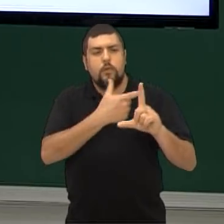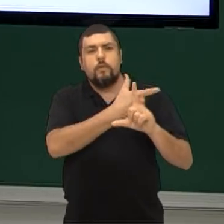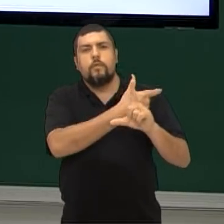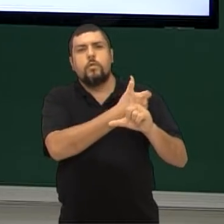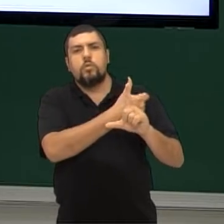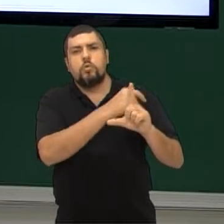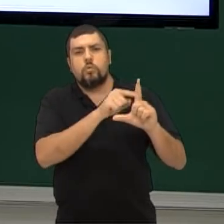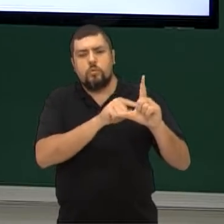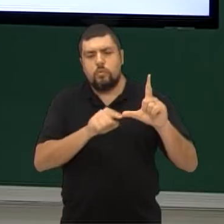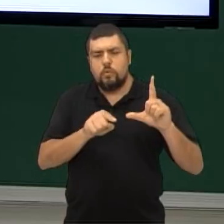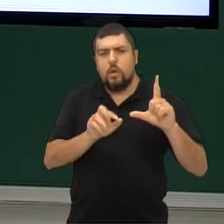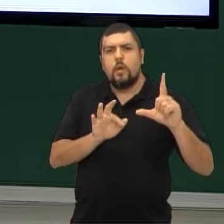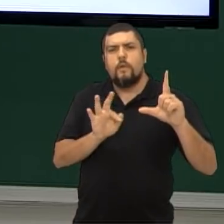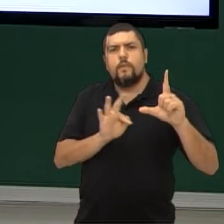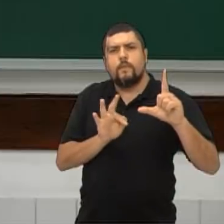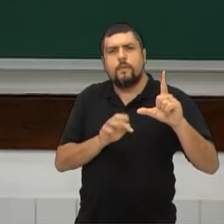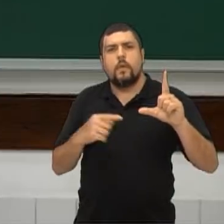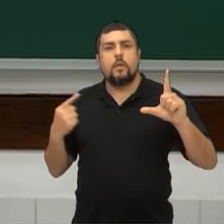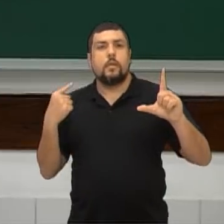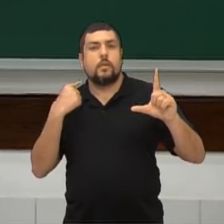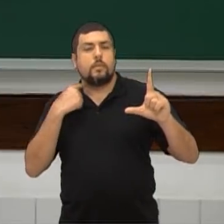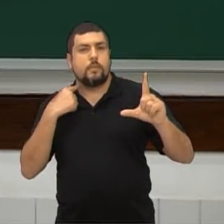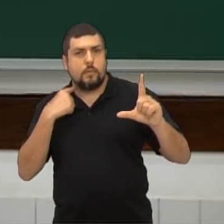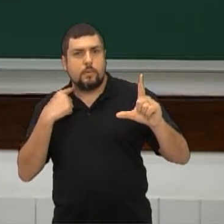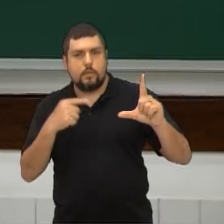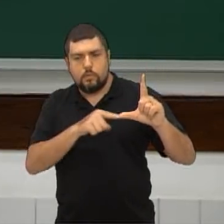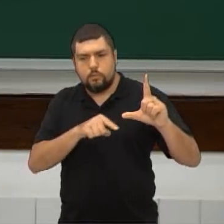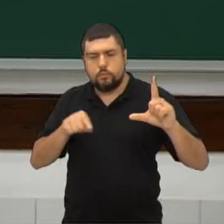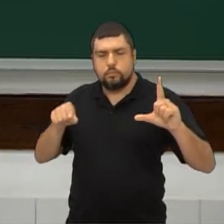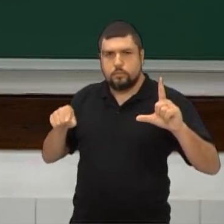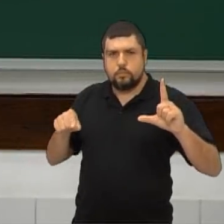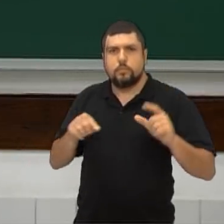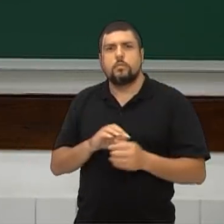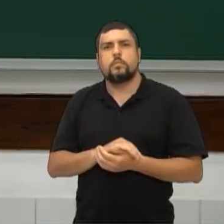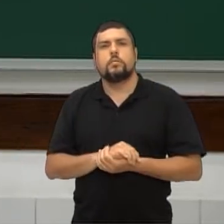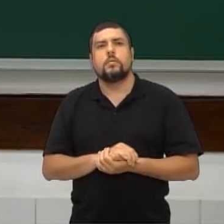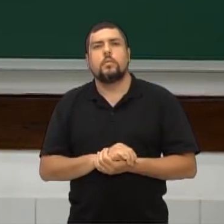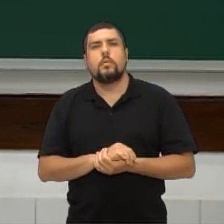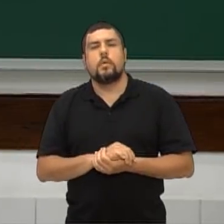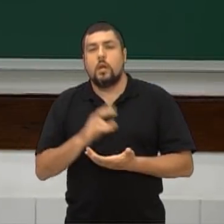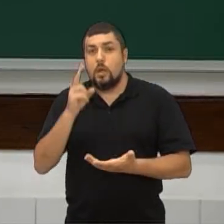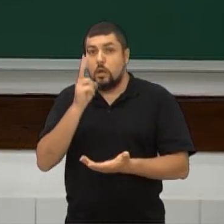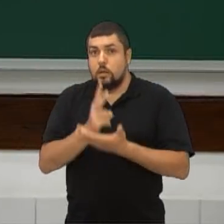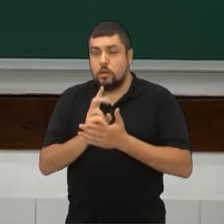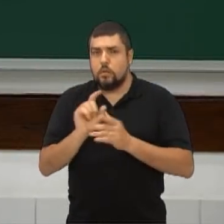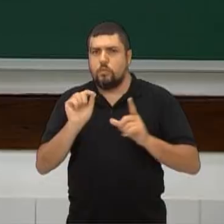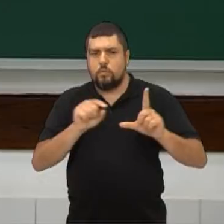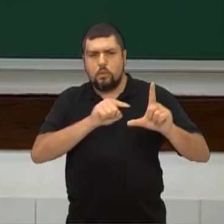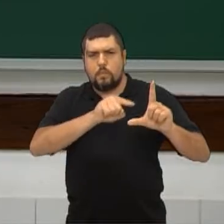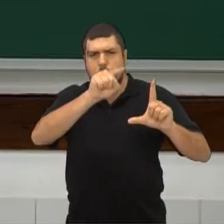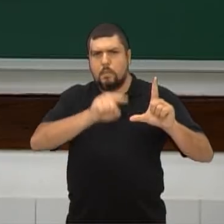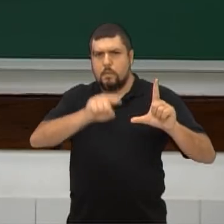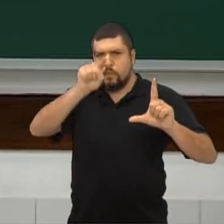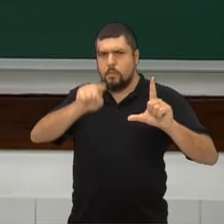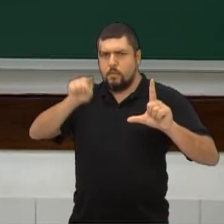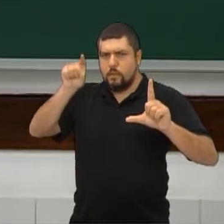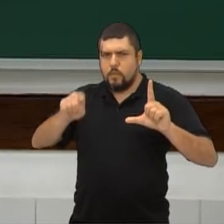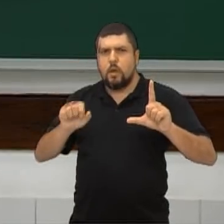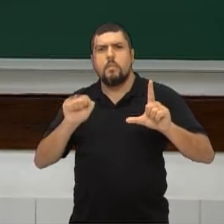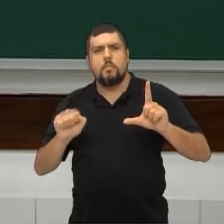meses? Fevereiro e maio. Então prestem atenção nisso, senhores. Sempre que vocês têm um gráfico de barras, vocês podem